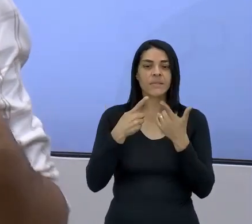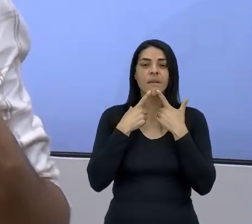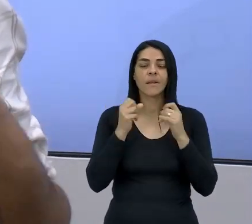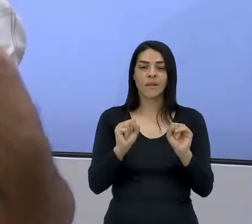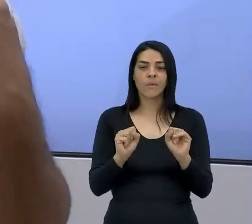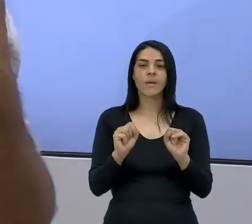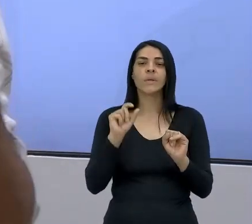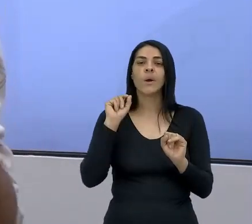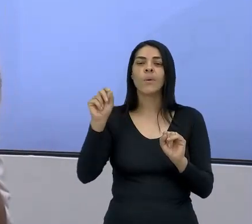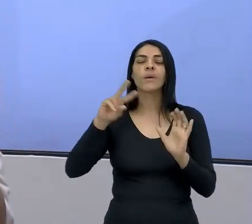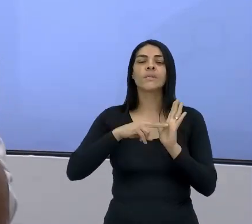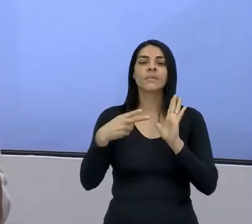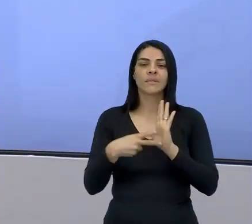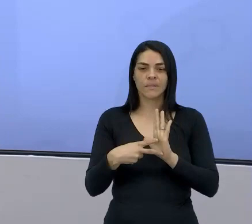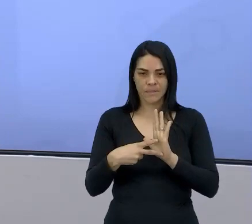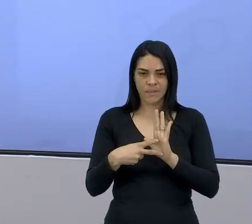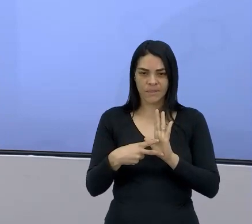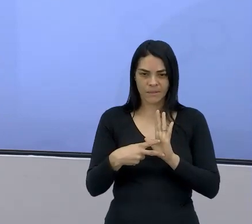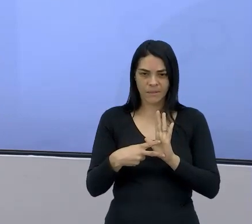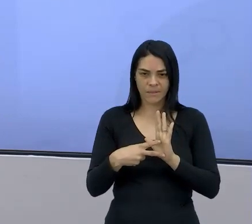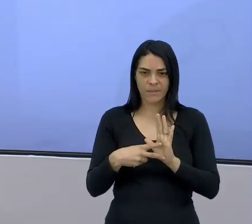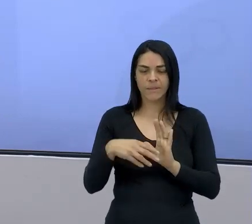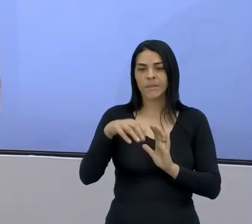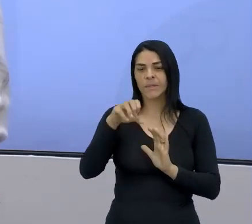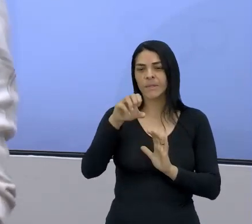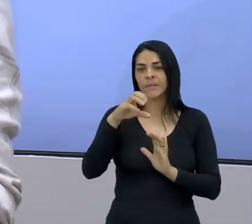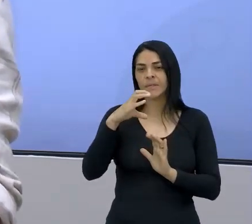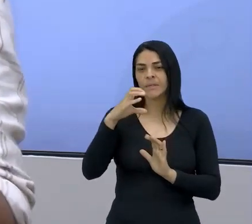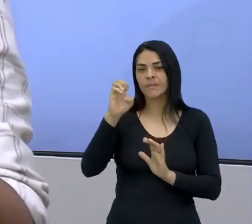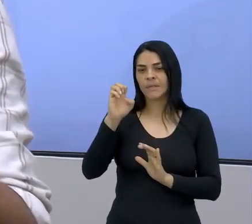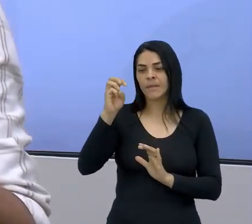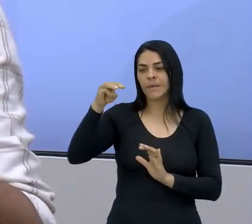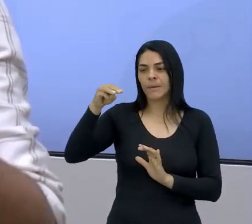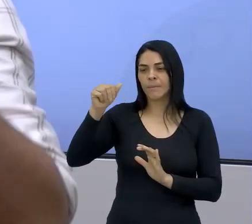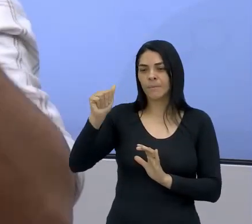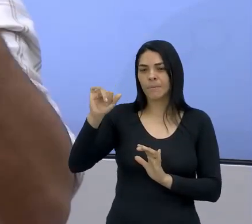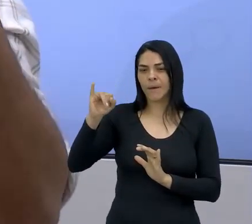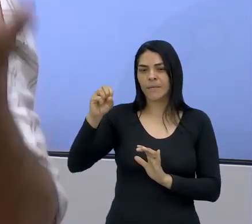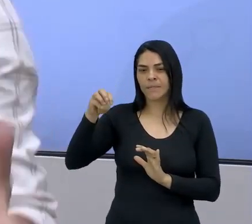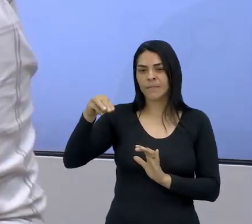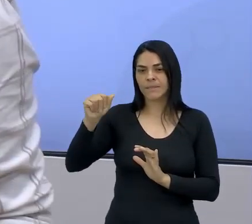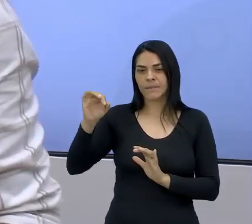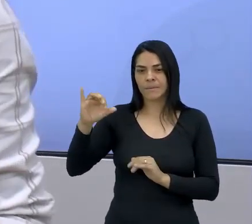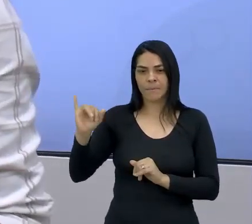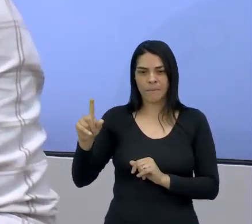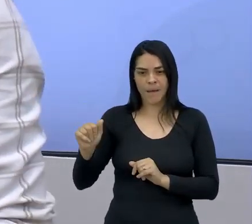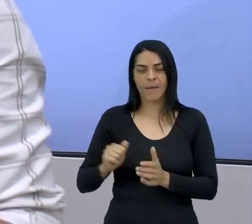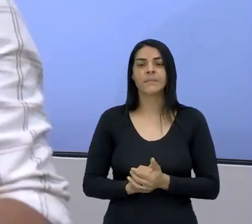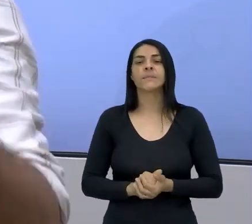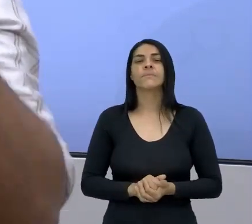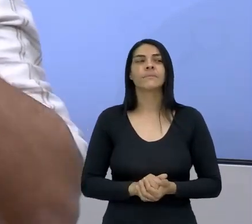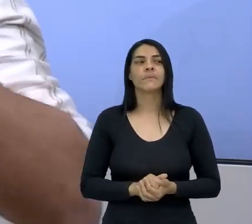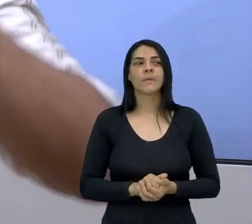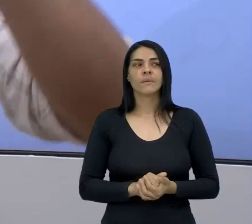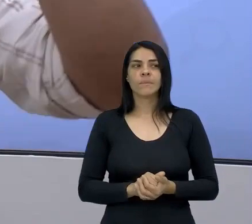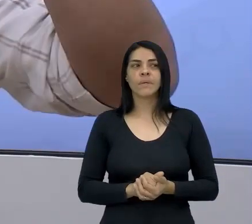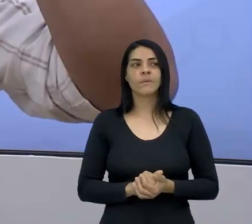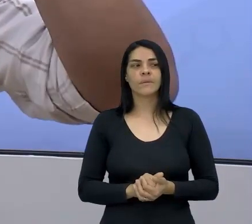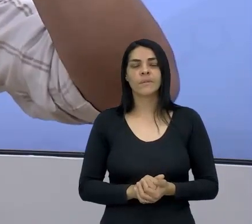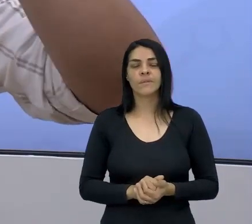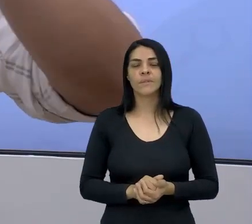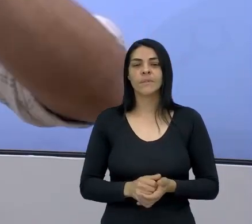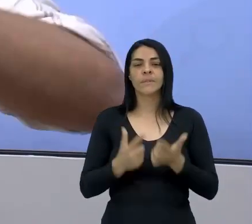nós chamamos de linguagem C++. É uma derivação, uma adaptação da linguagem C, que é uma